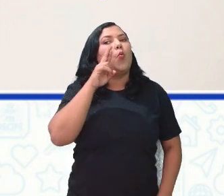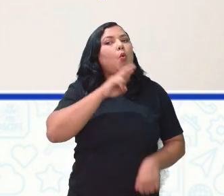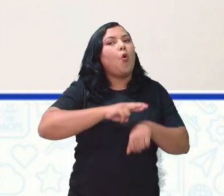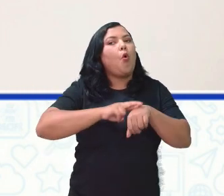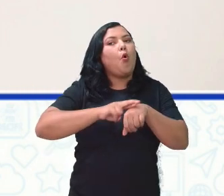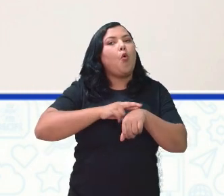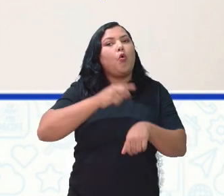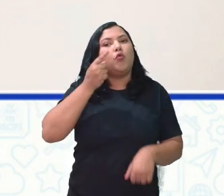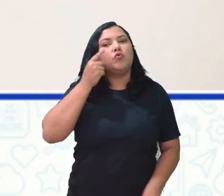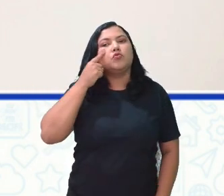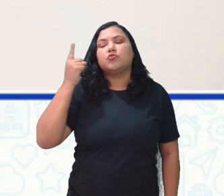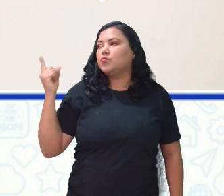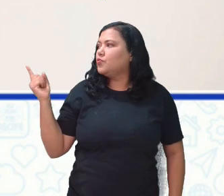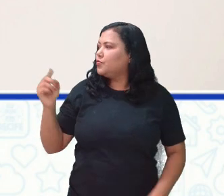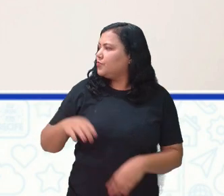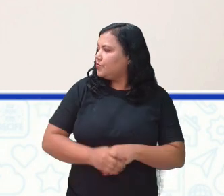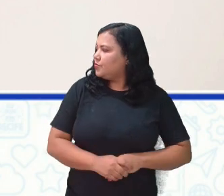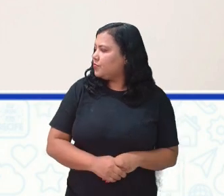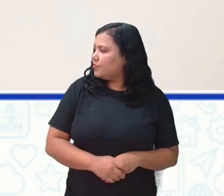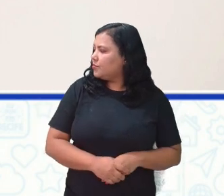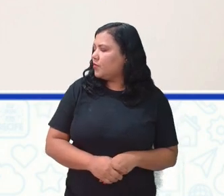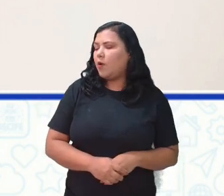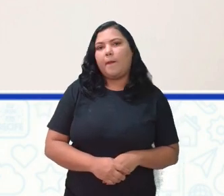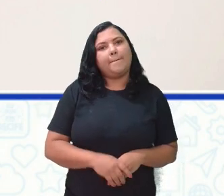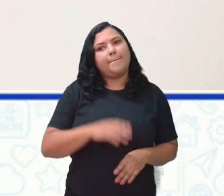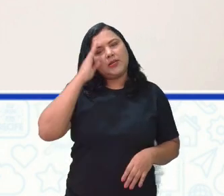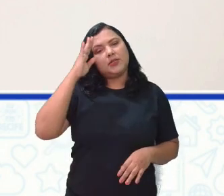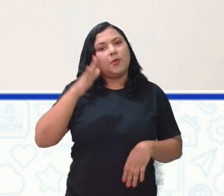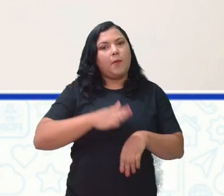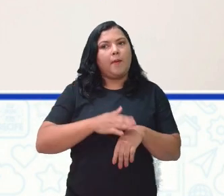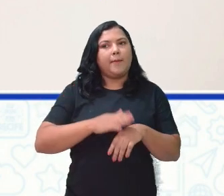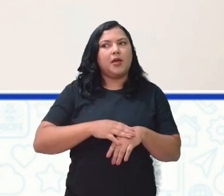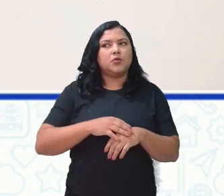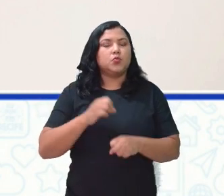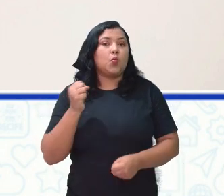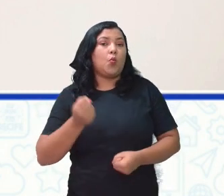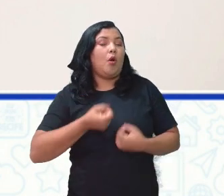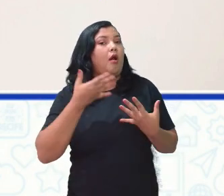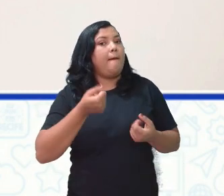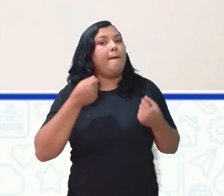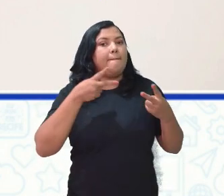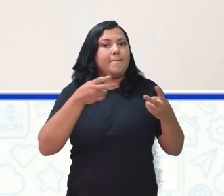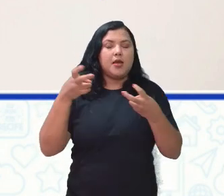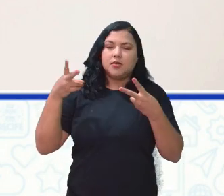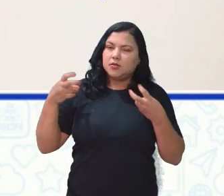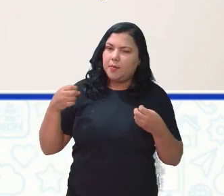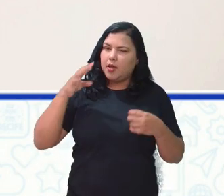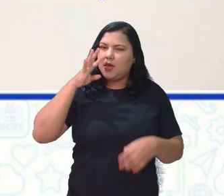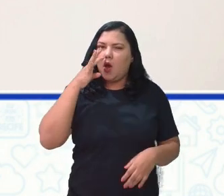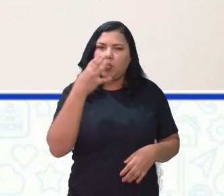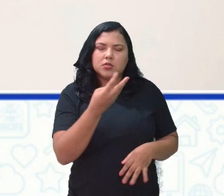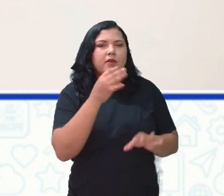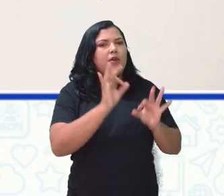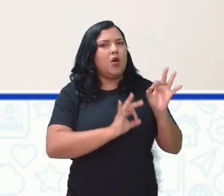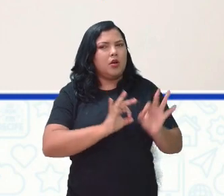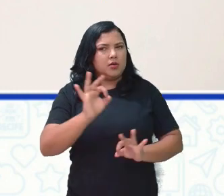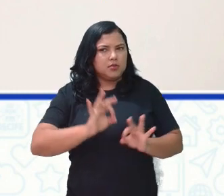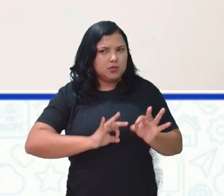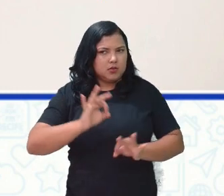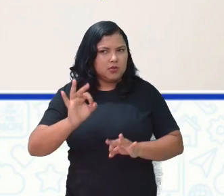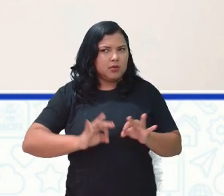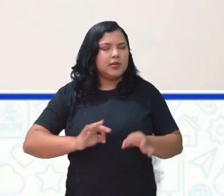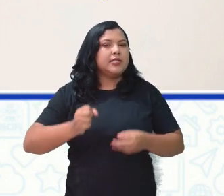o cerne do argumento, né? Mas observe que a acusação ela vai construindo o argumento, trazendo o